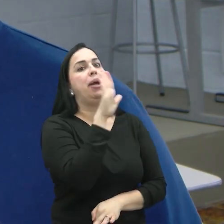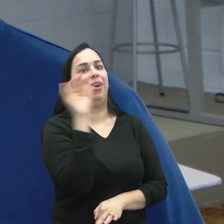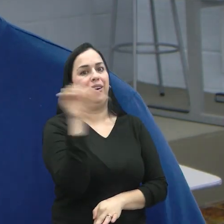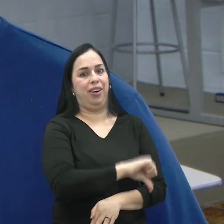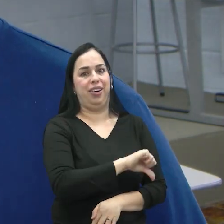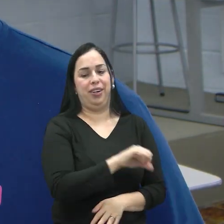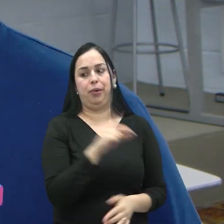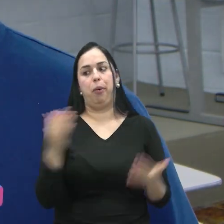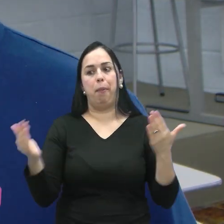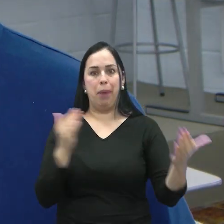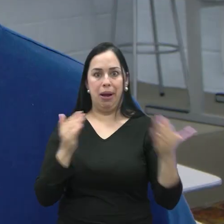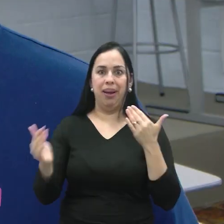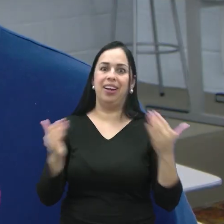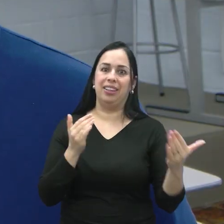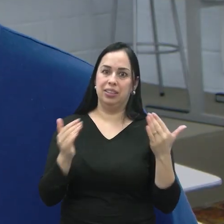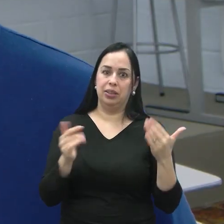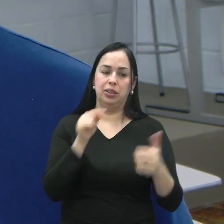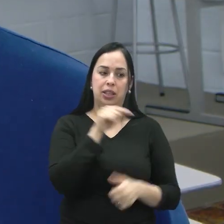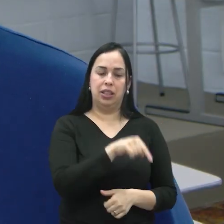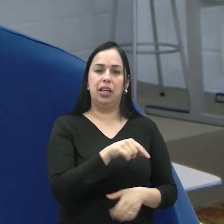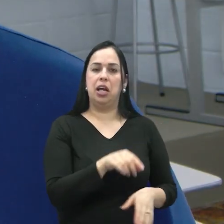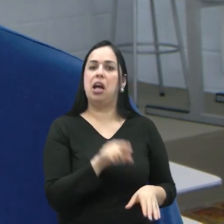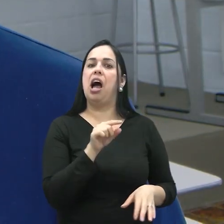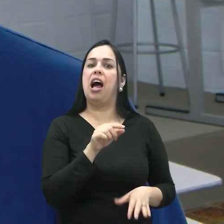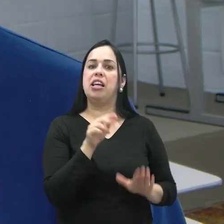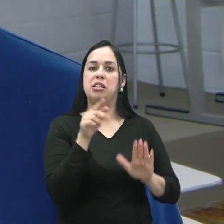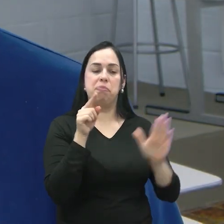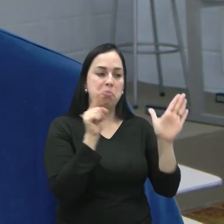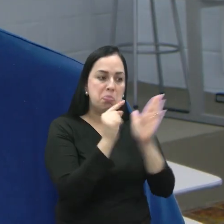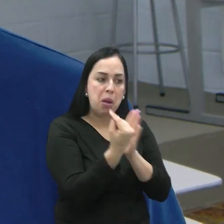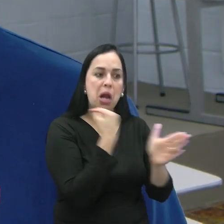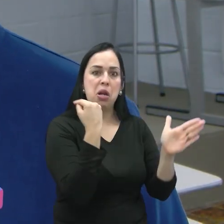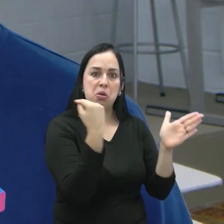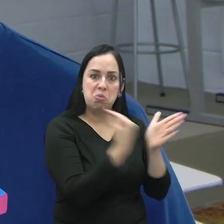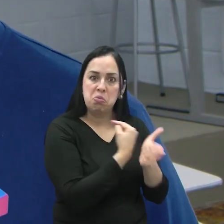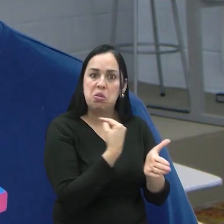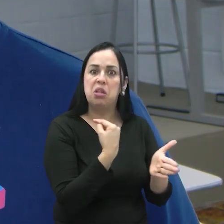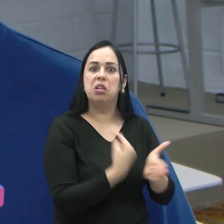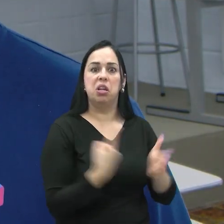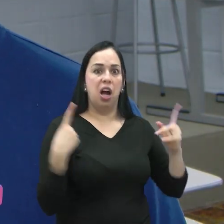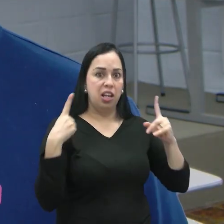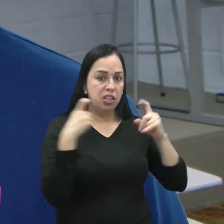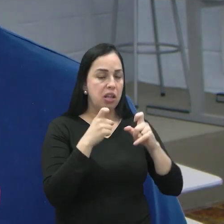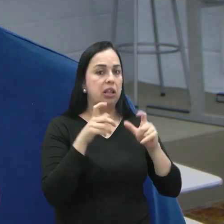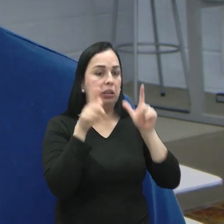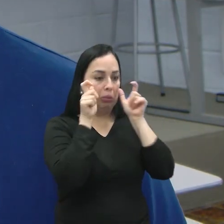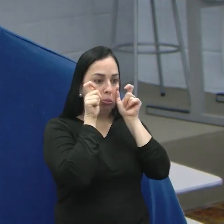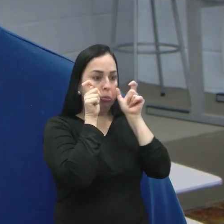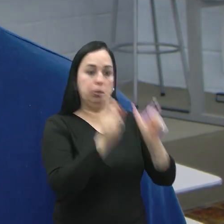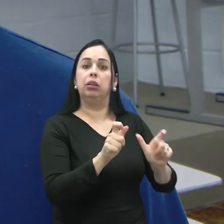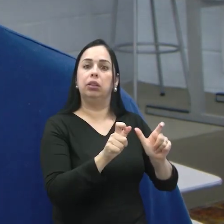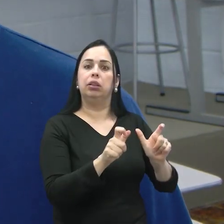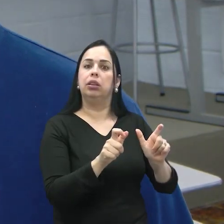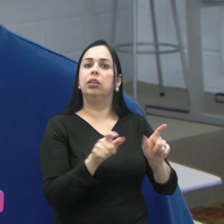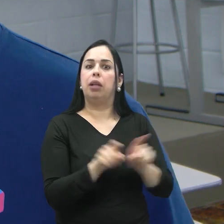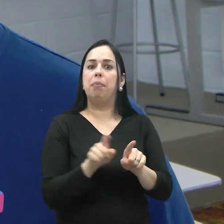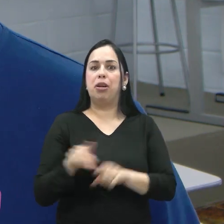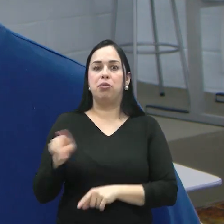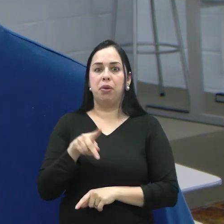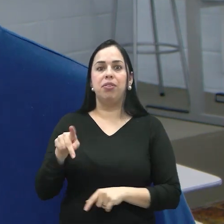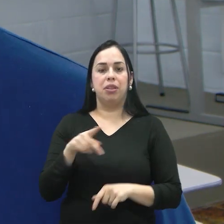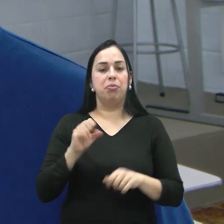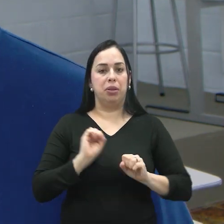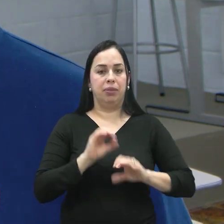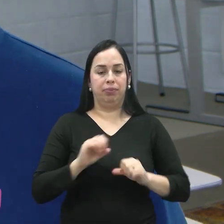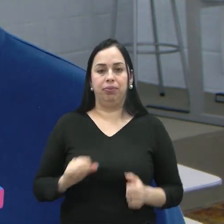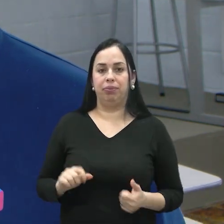a física dá um pouquinho mais de trabalho que as outras, né? As questões são muito sofisticadas, altamente originais, e isso chama a